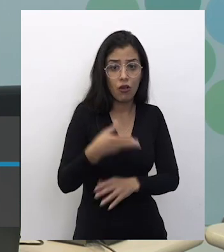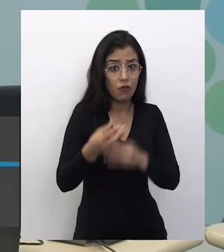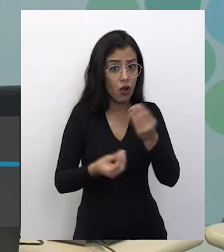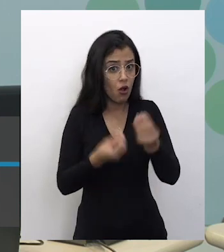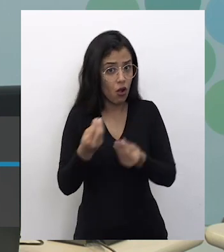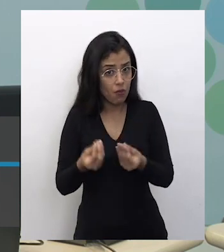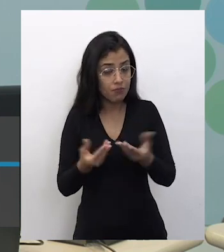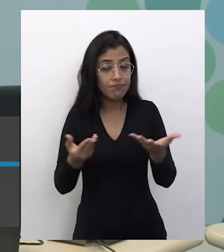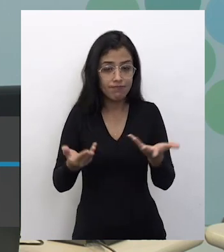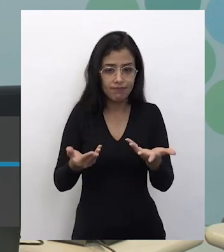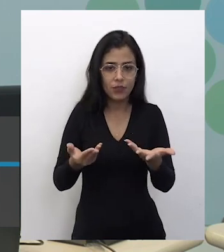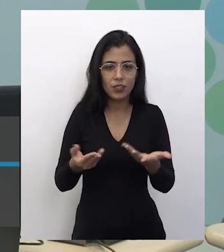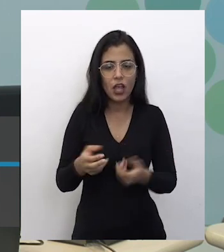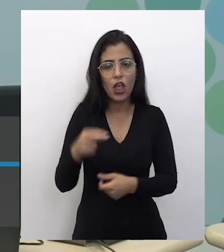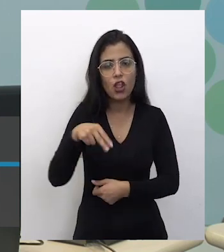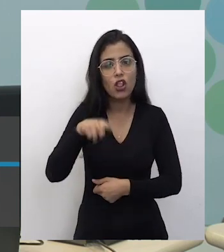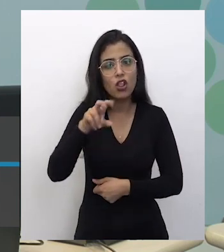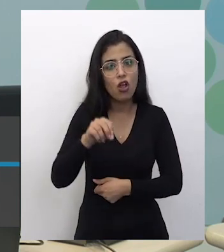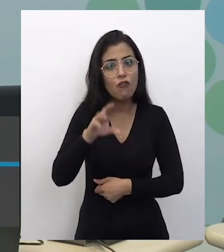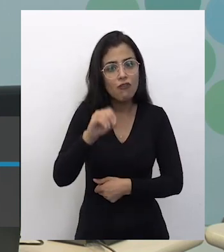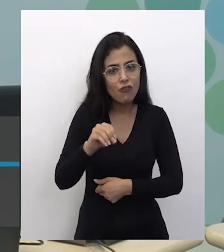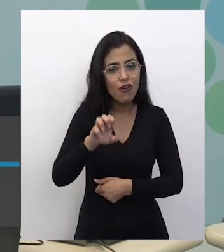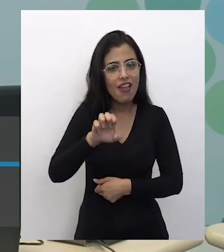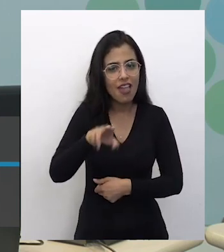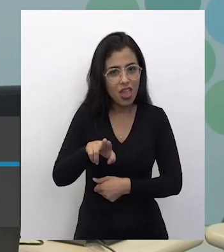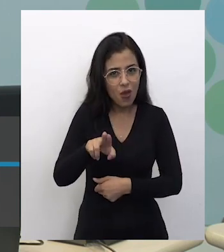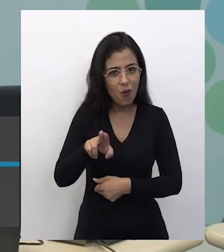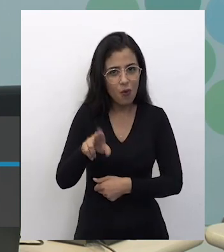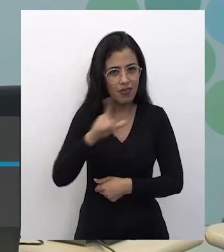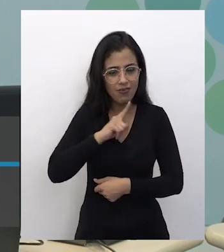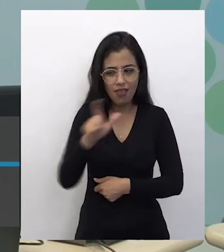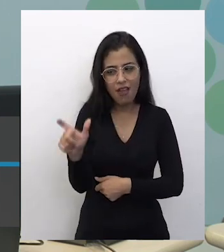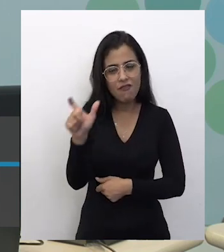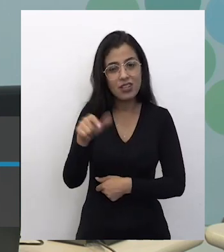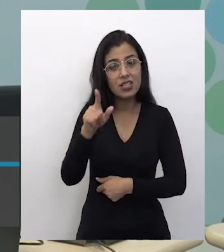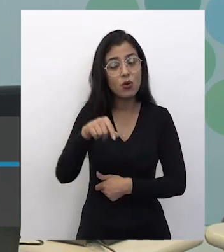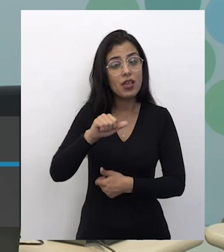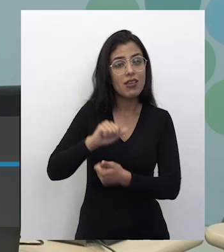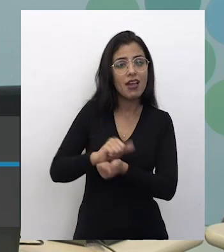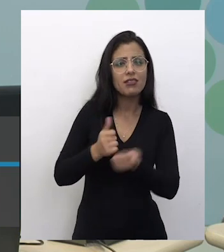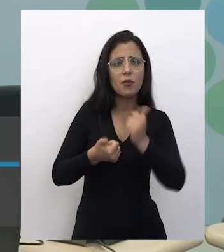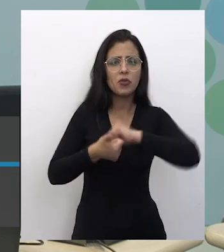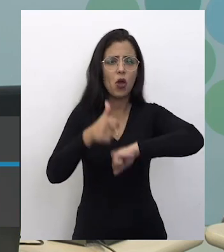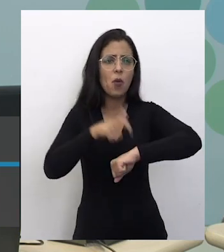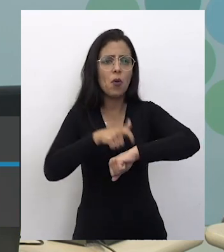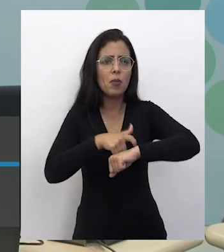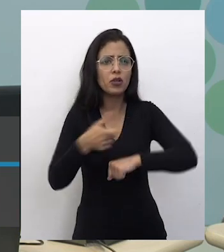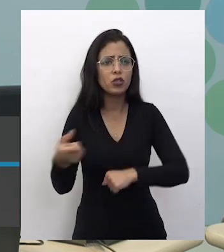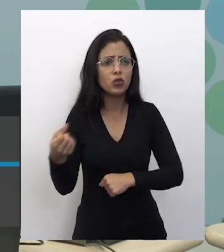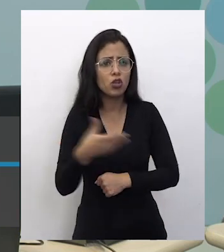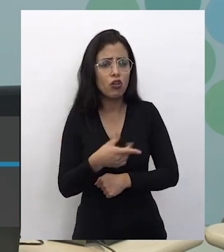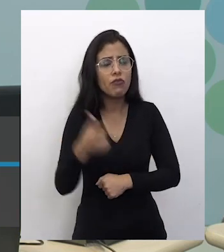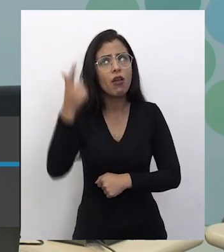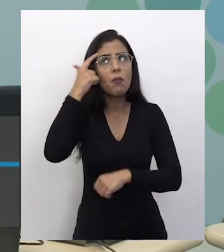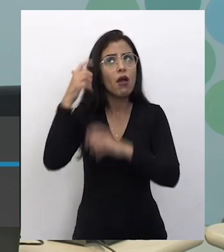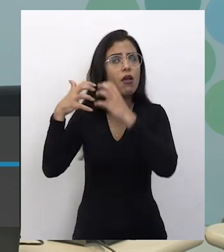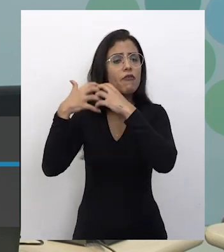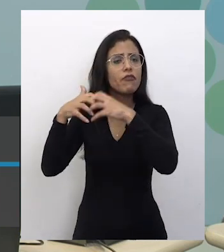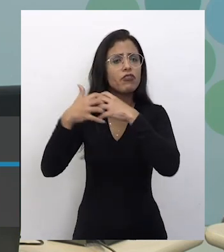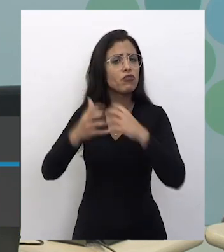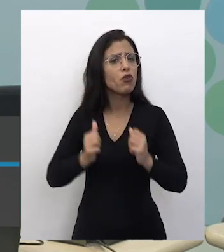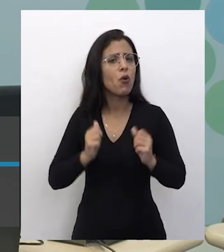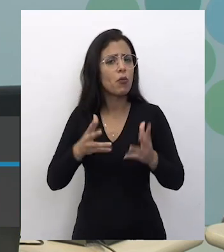adaptei ao novo momento, né? Tive esse novo momento aí em que eu preciso refletir sobre como eu devo me comportar, tanto ao usar a máscara como